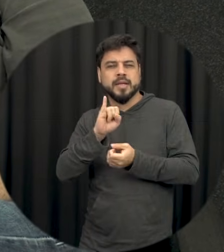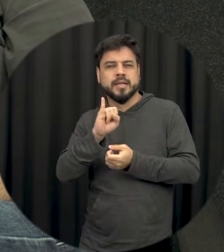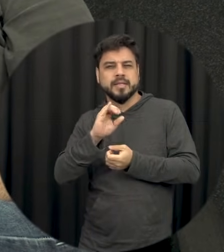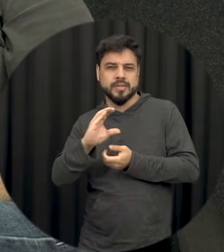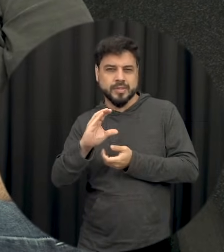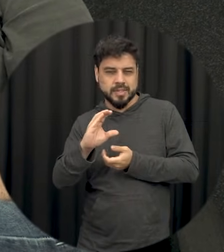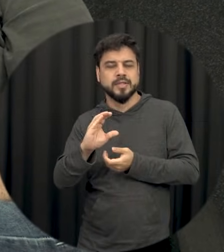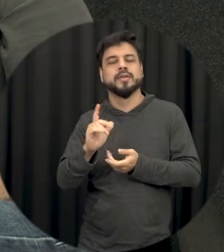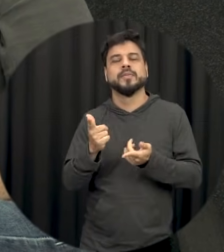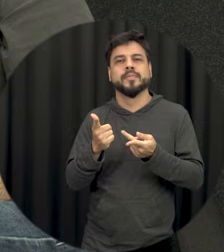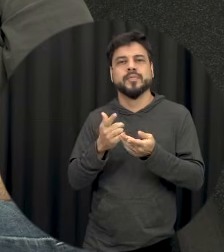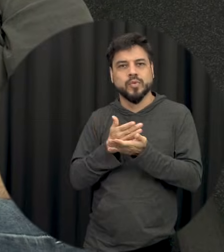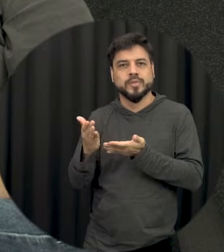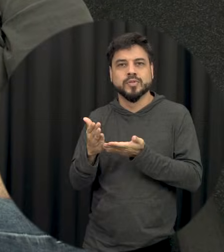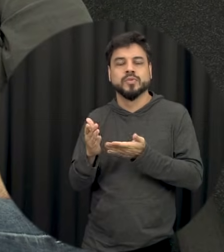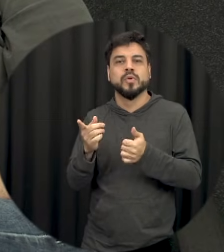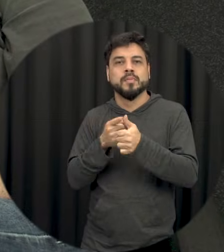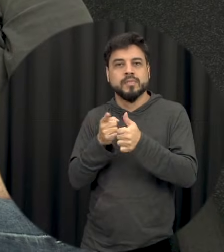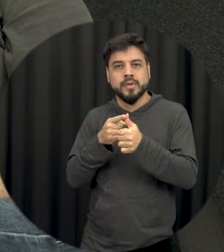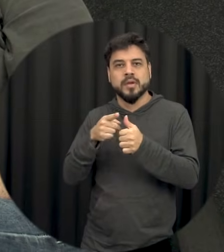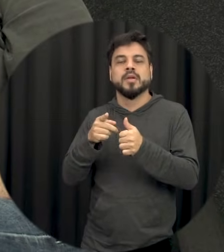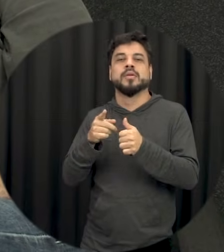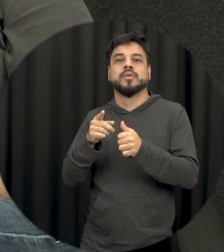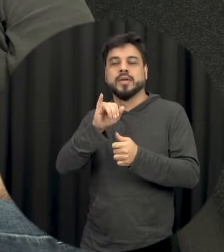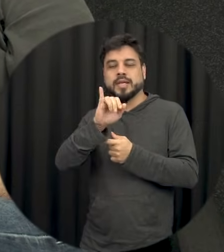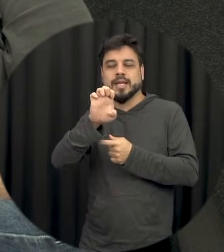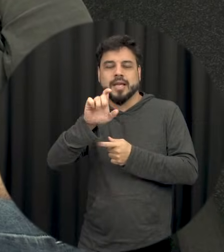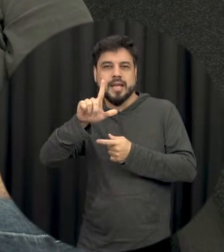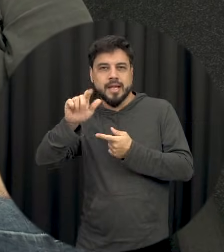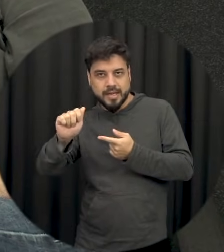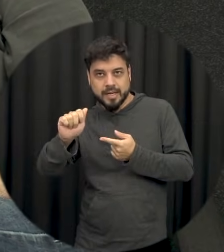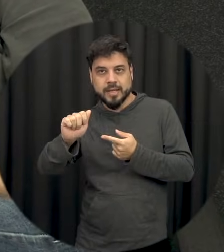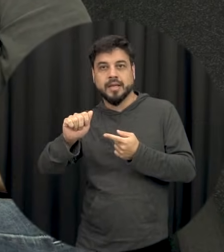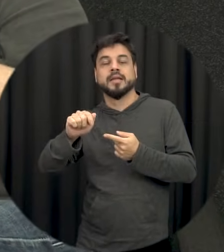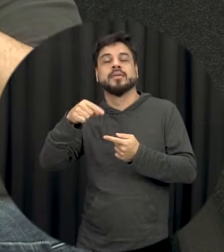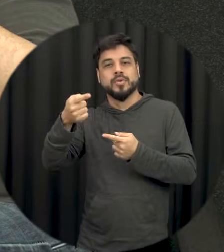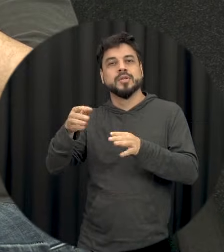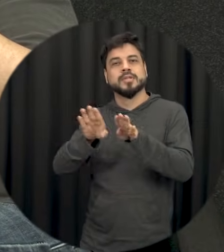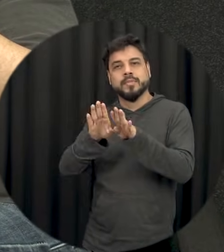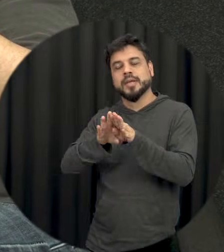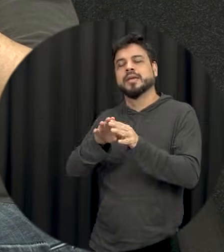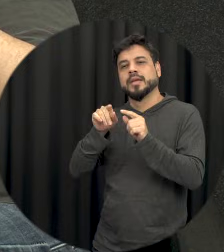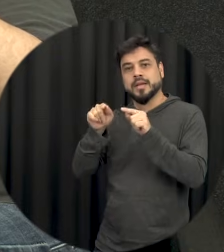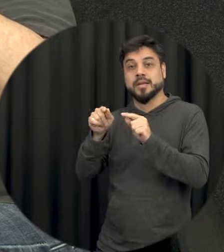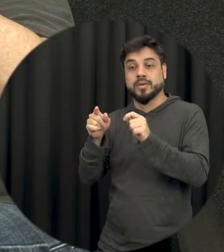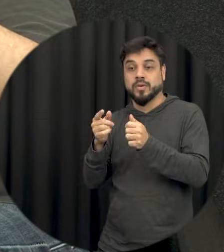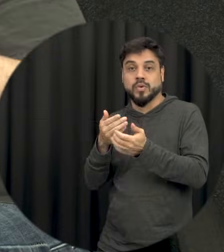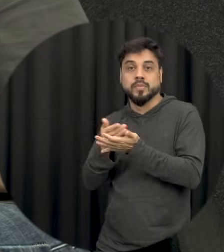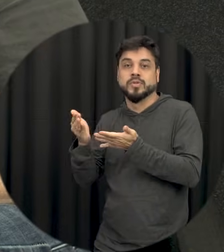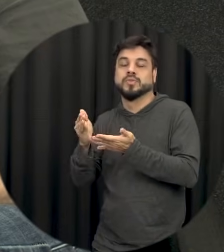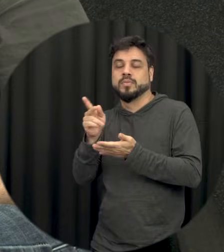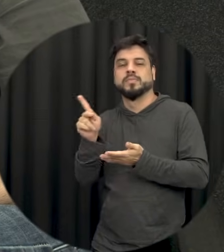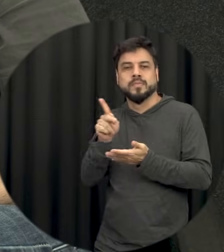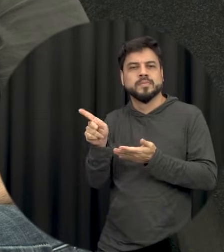o primeiro programa de pós-graduação, que foi o IELA, que depois eu acabei sendo professor nesse programa também.